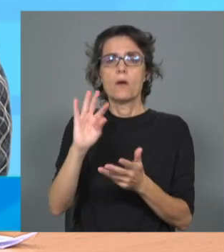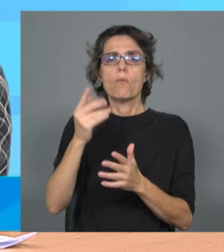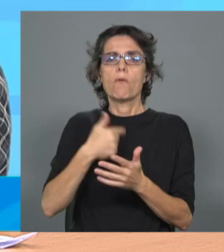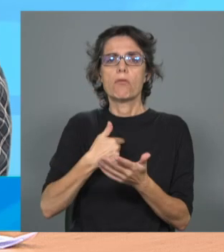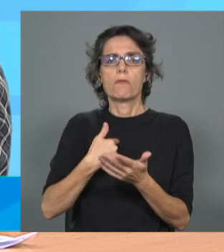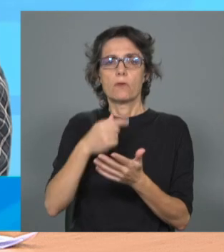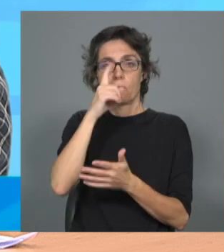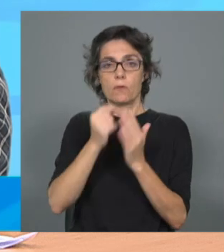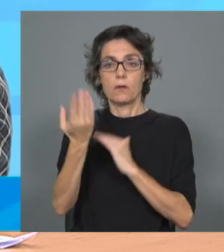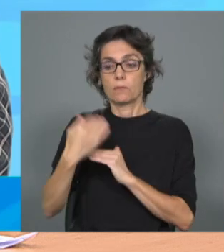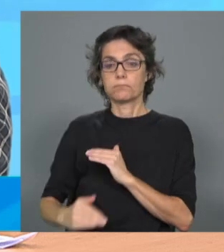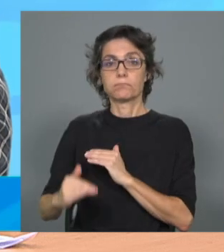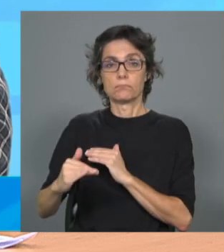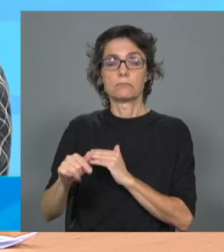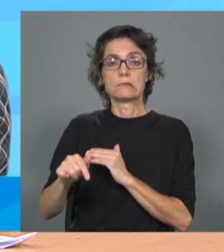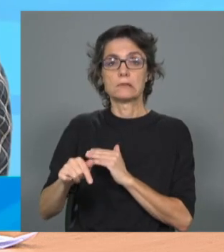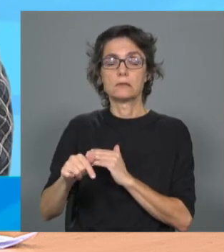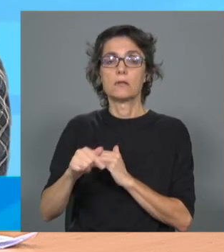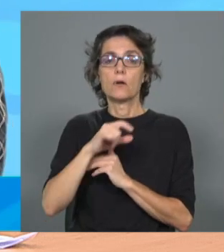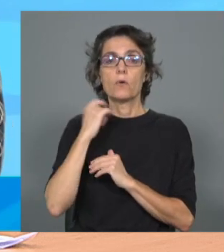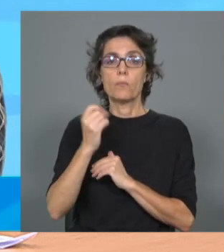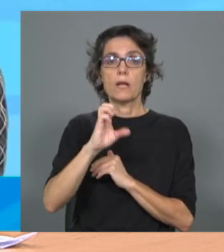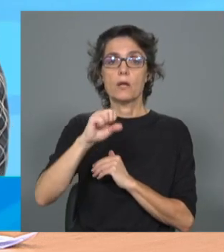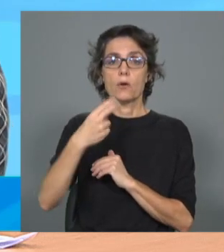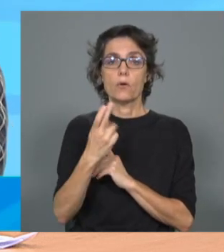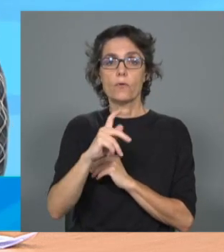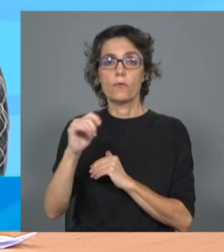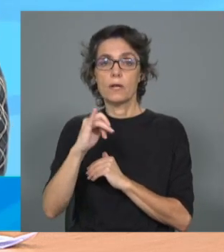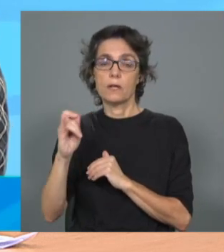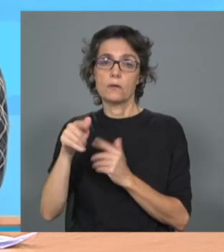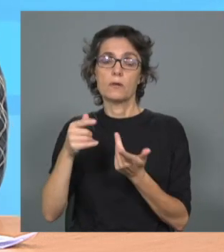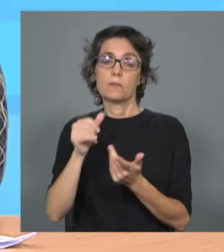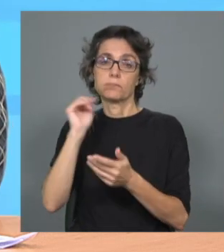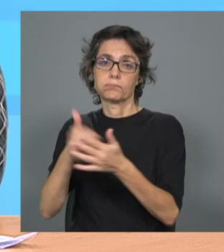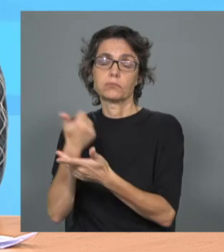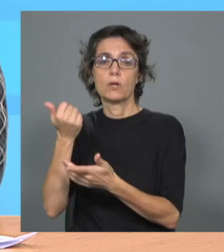criança, porque o padre Manuel Gouveia, que por acaso até faleceu no dia do meu aniversário,